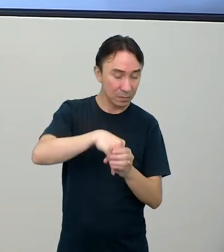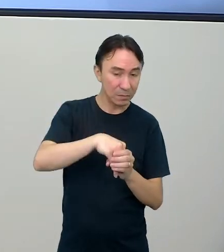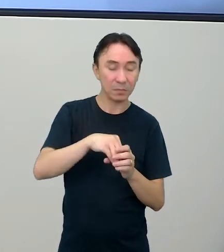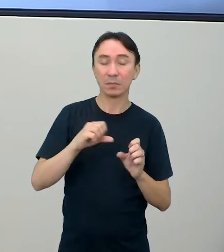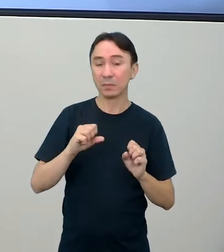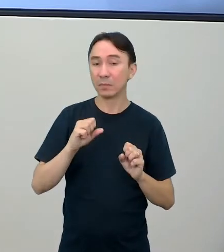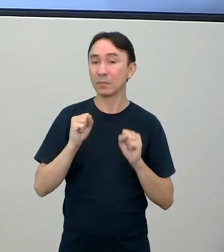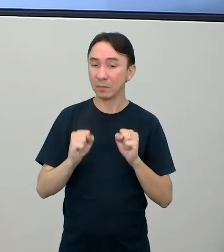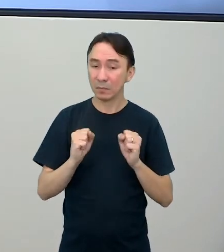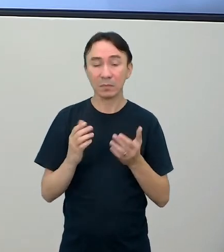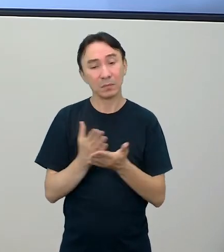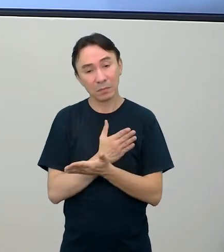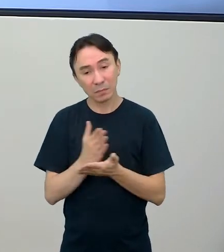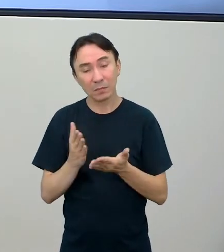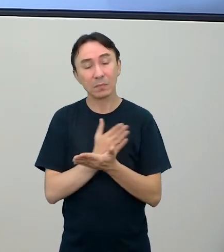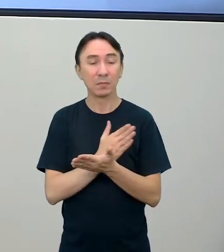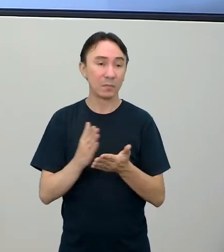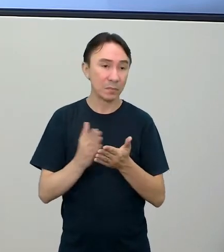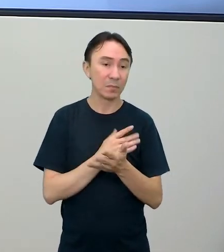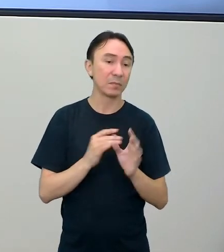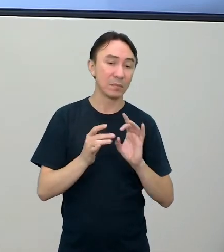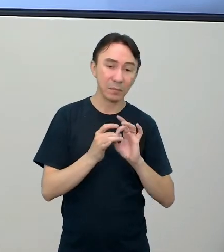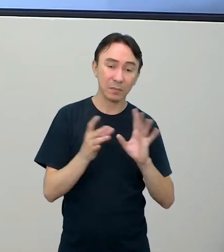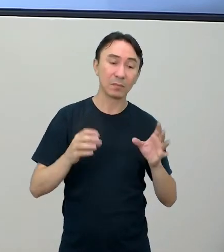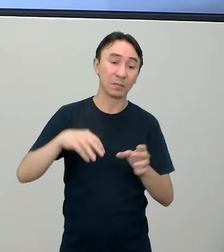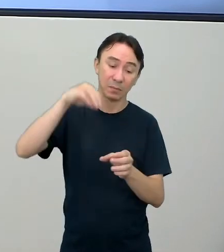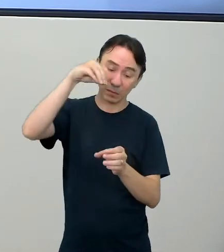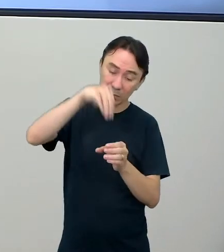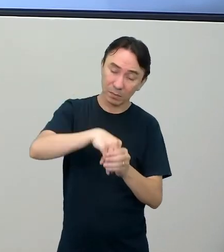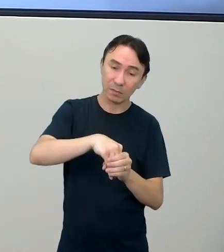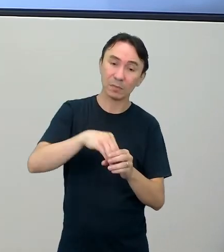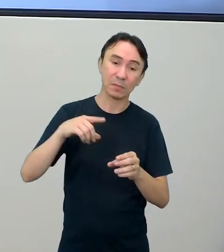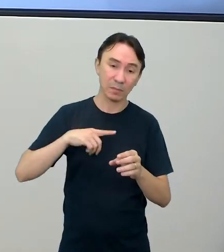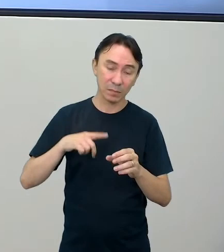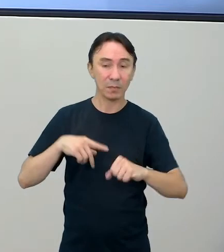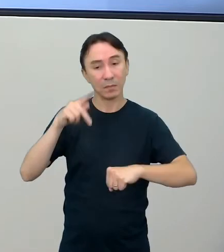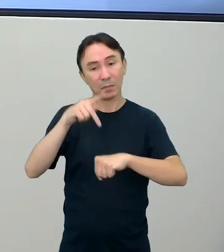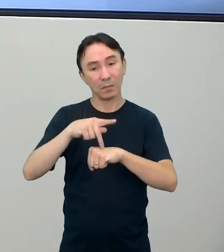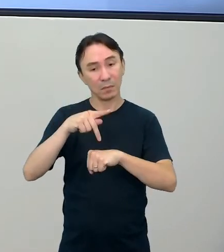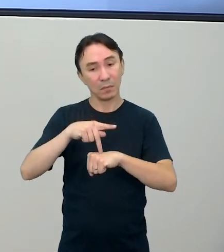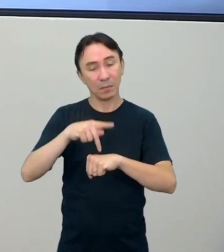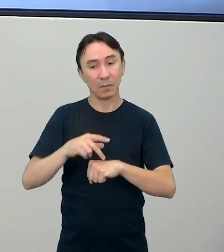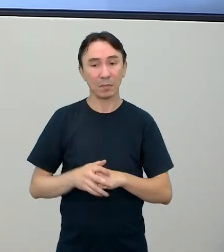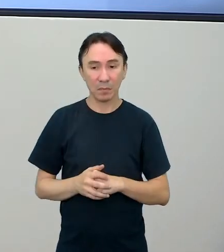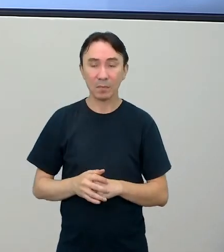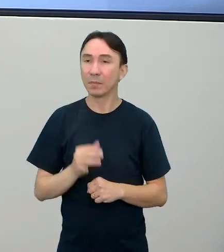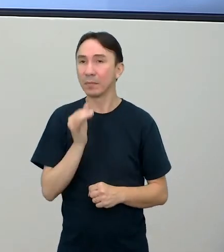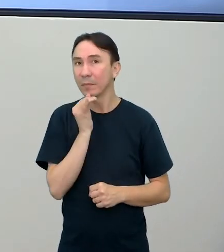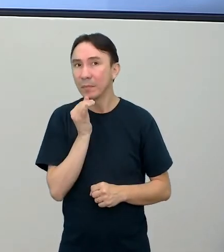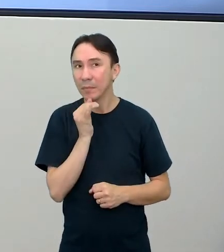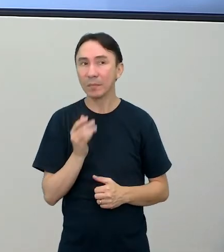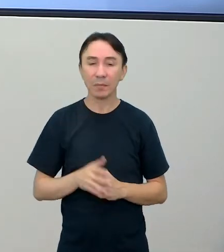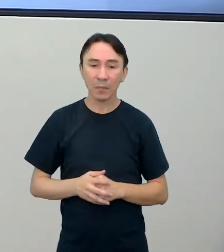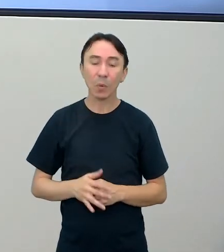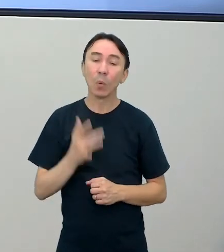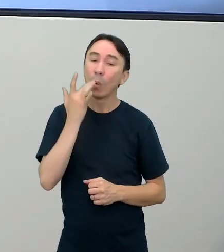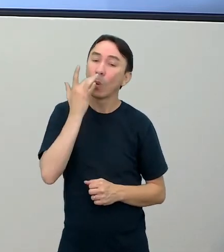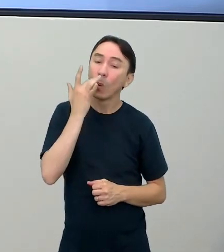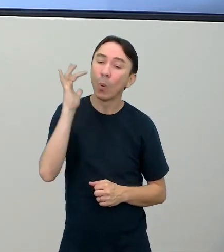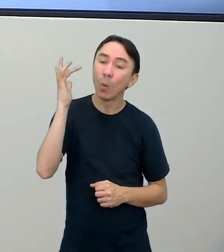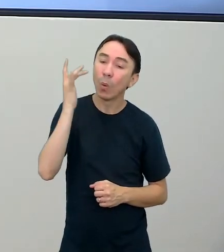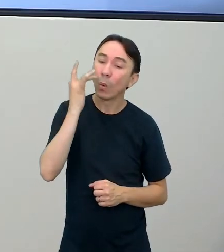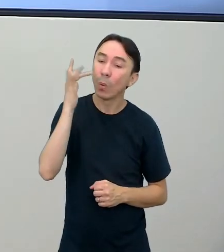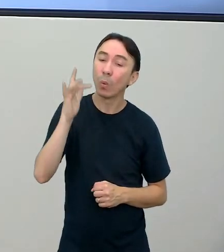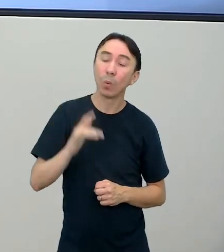Então, esses elementos livres que eu estou dizendo, por exemplo, é o ouro, quando a gente pode encontrar na forma livre que ele